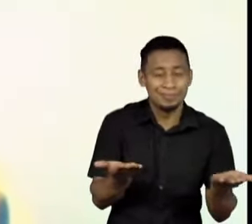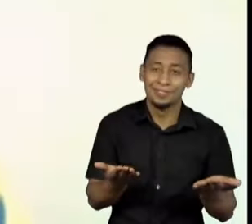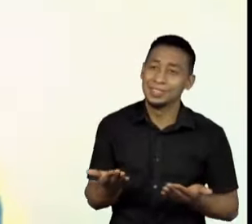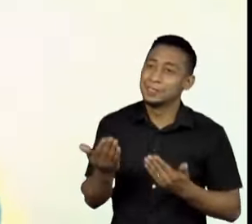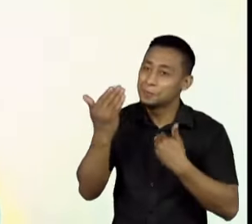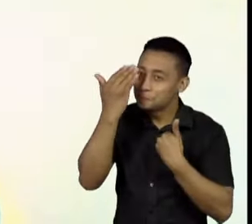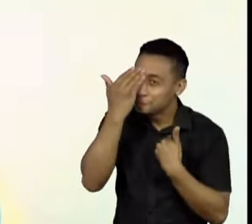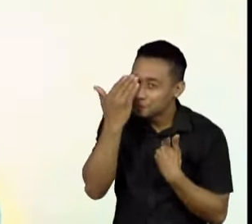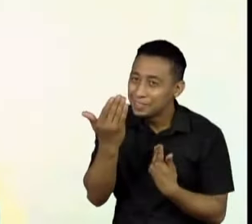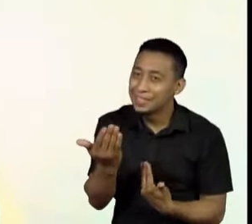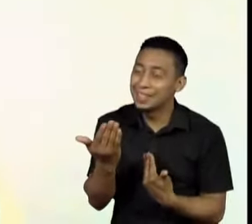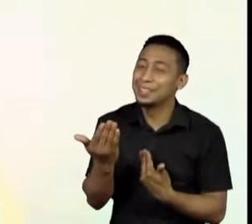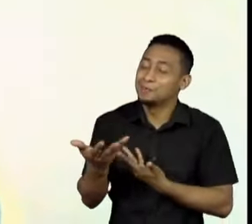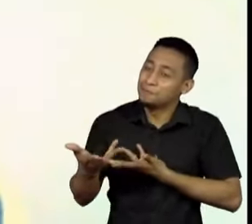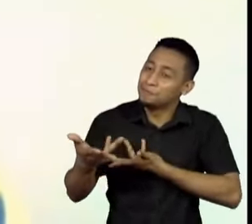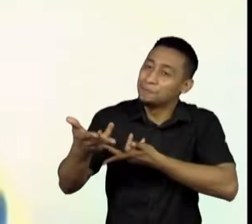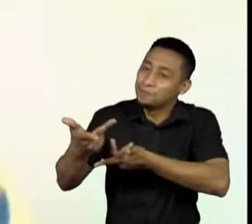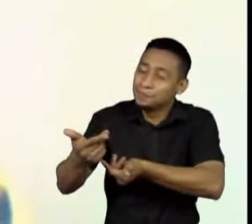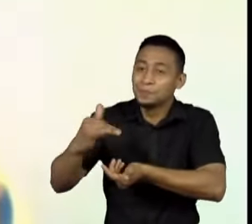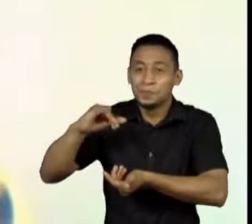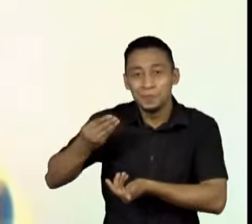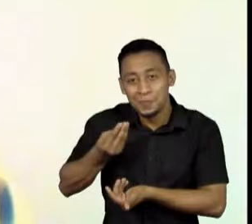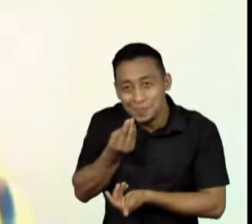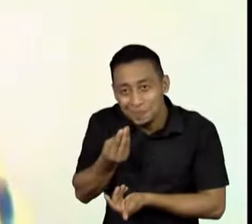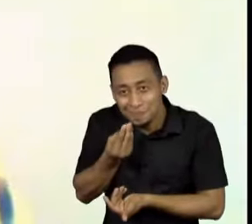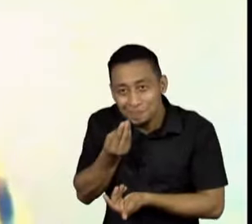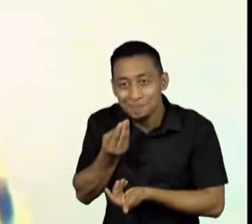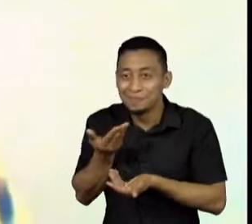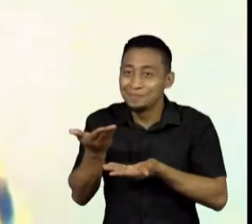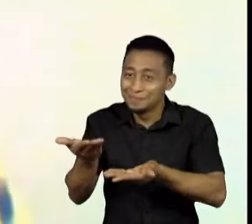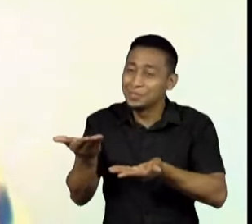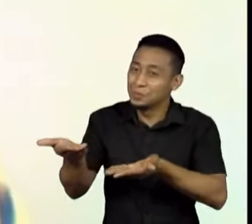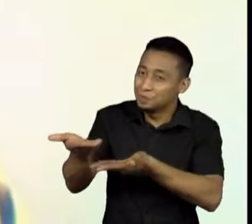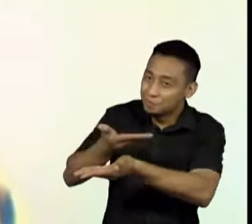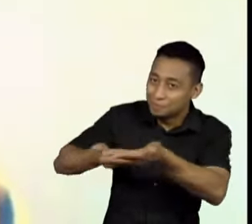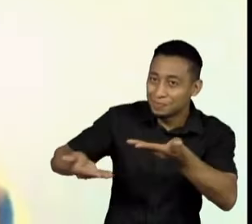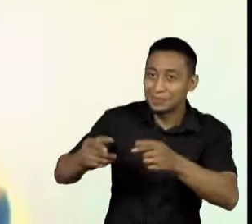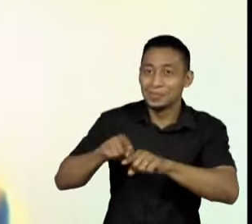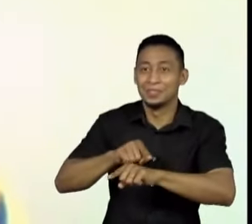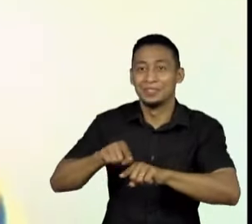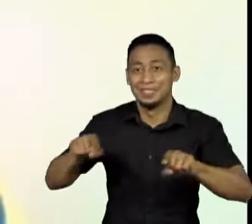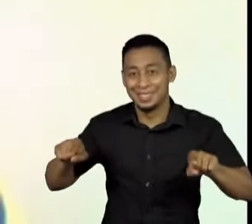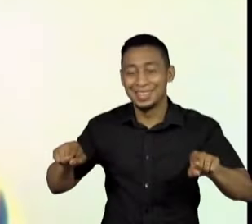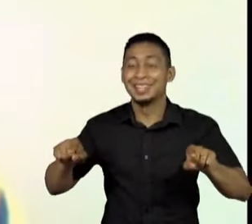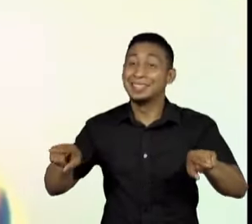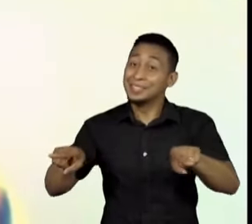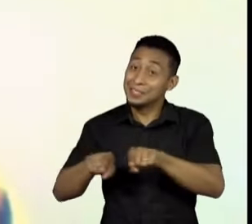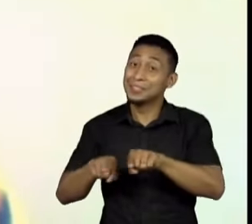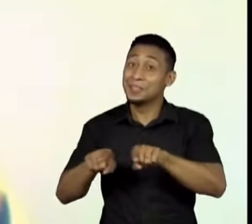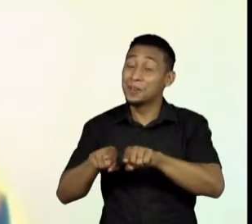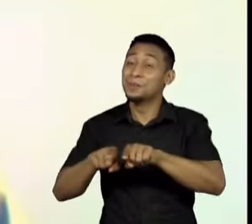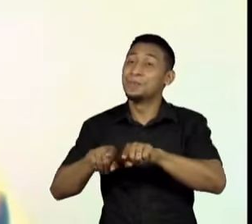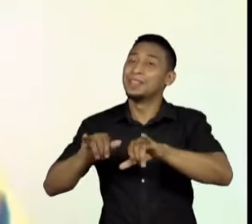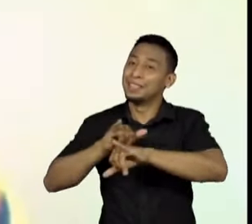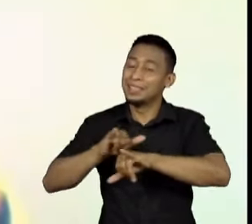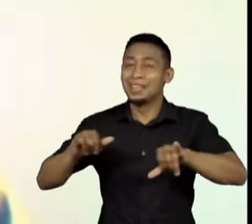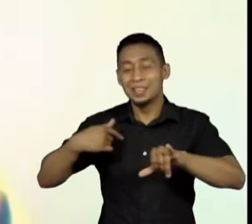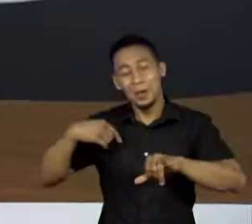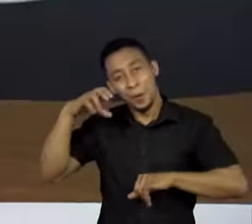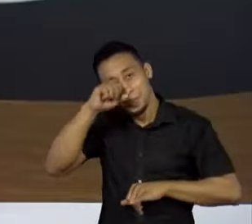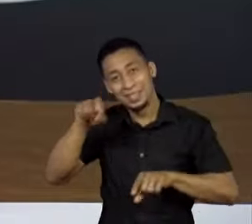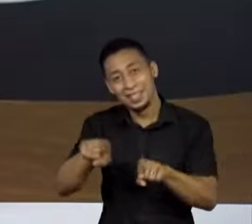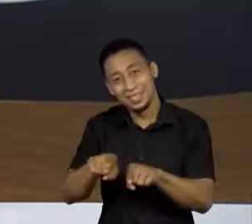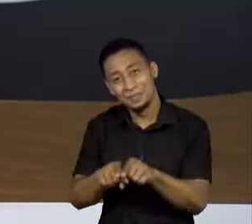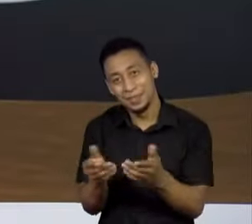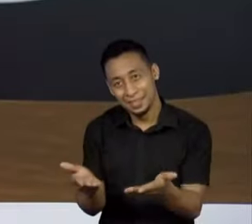a deferência e agradeço essa possibilidade de estar com vocês e essa possibilidade de me fazer escutar também. E